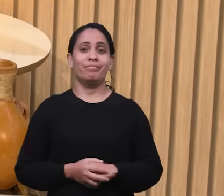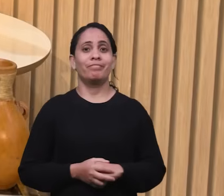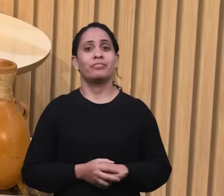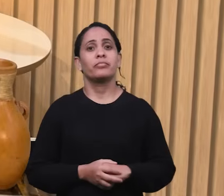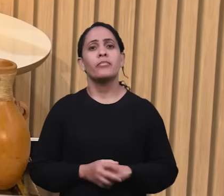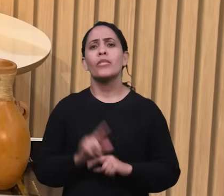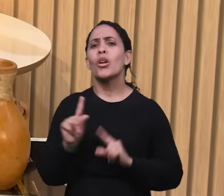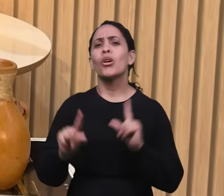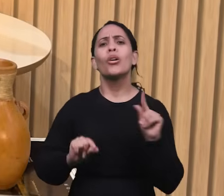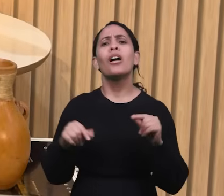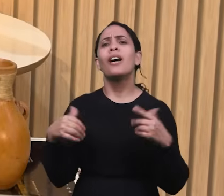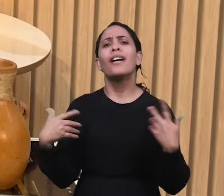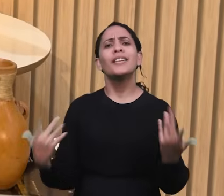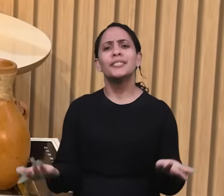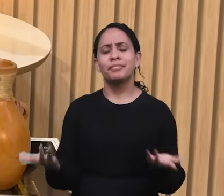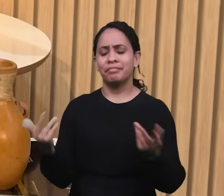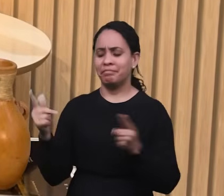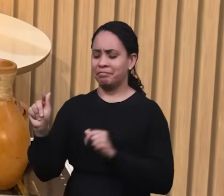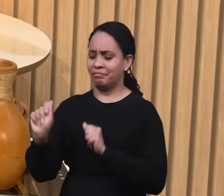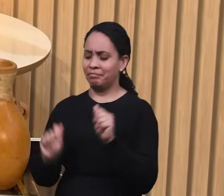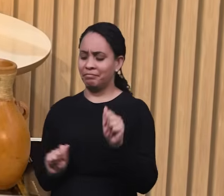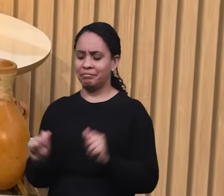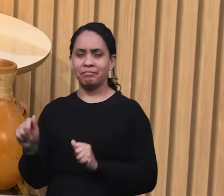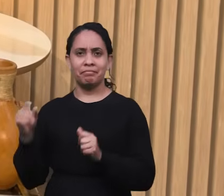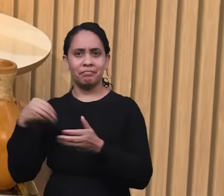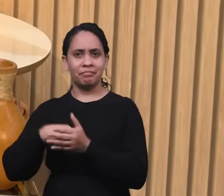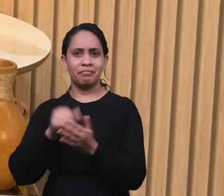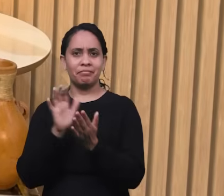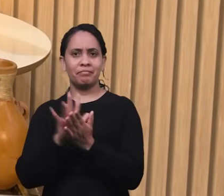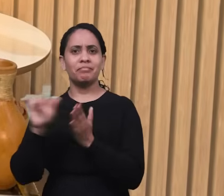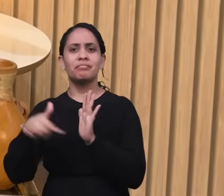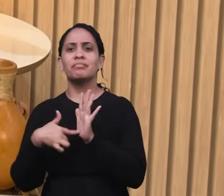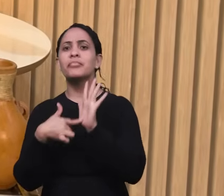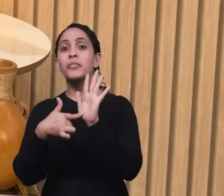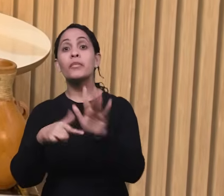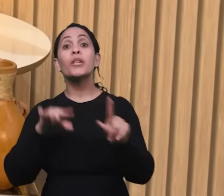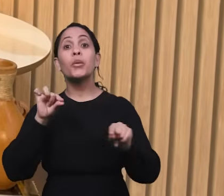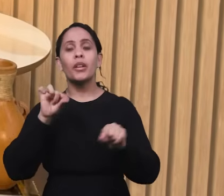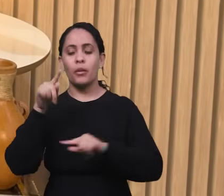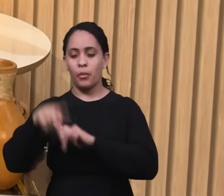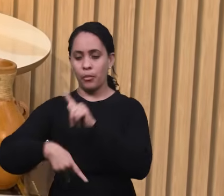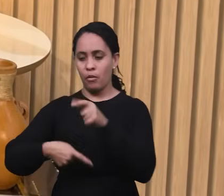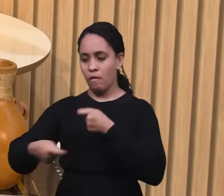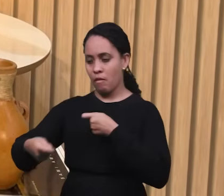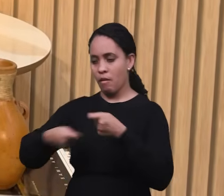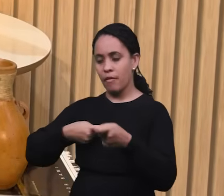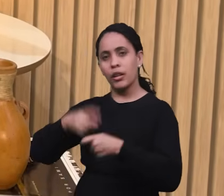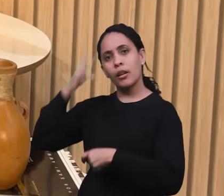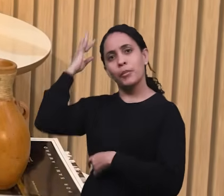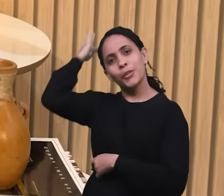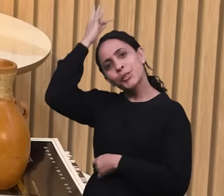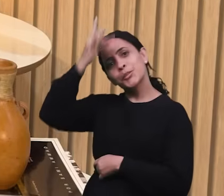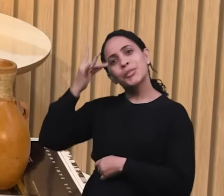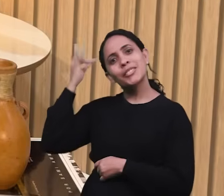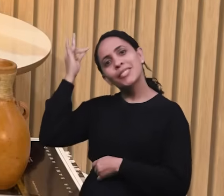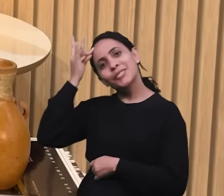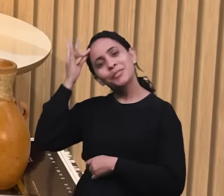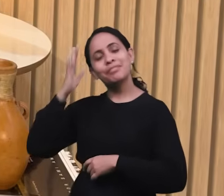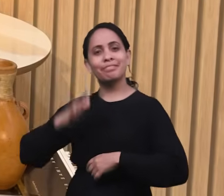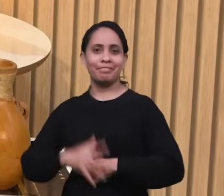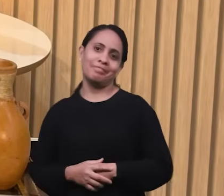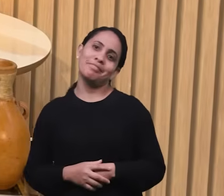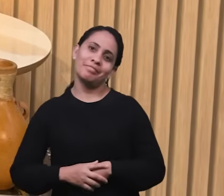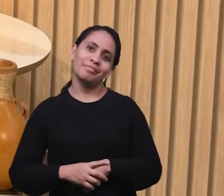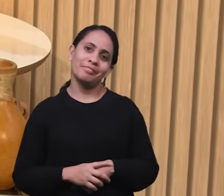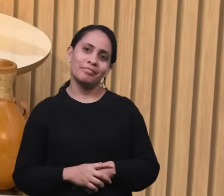dos Apóstolos? Um povo governado pelo Espírito Santo. A mesma forma